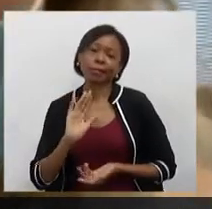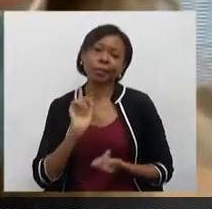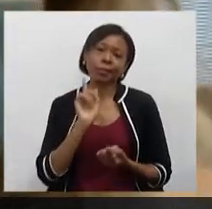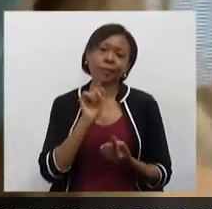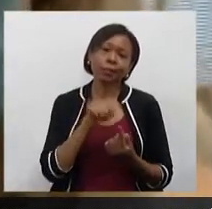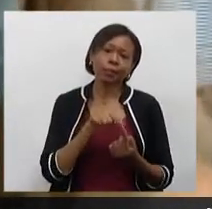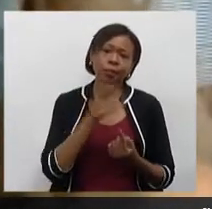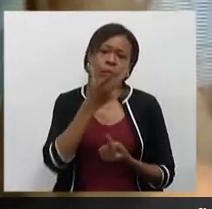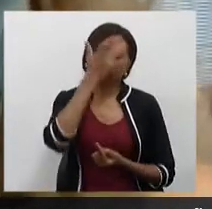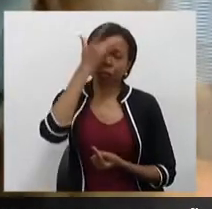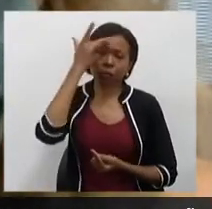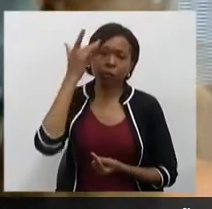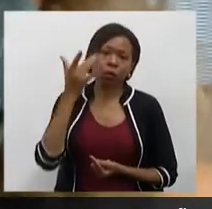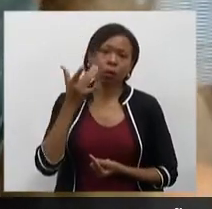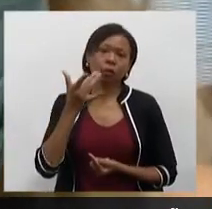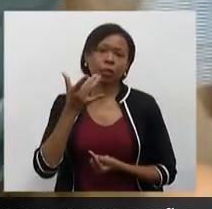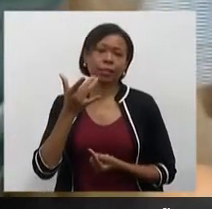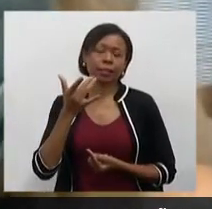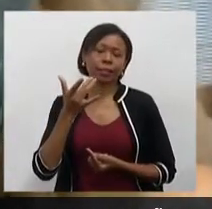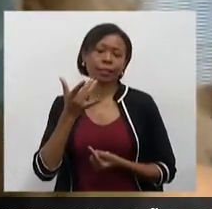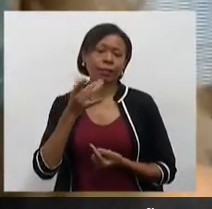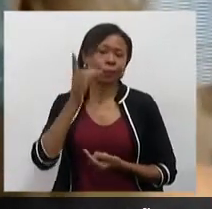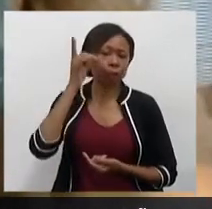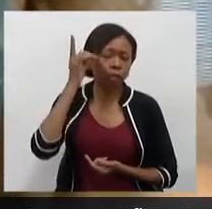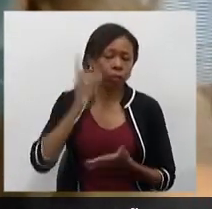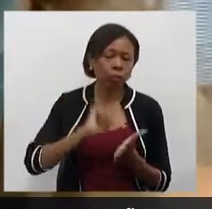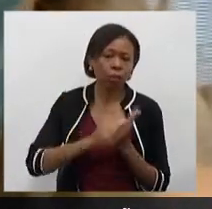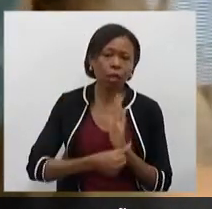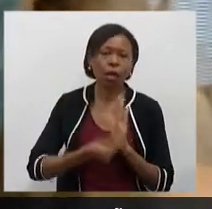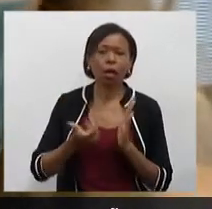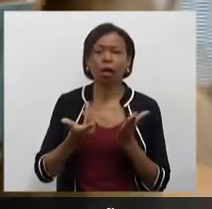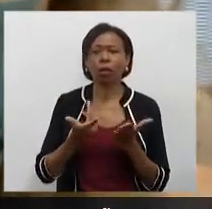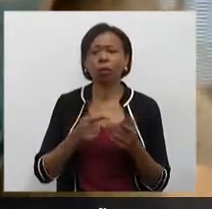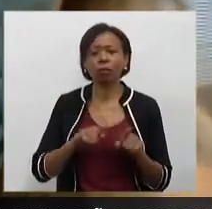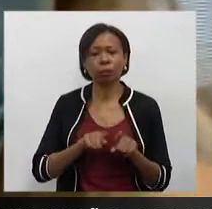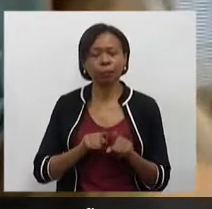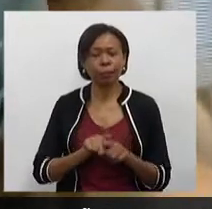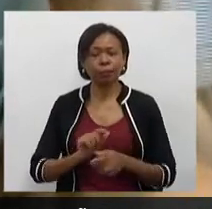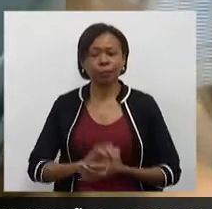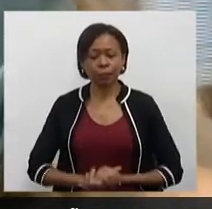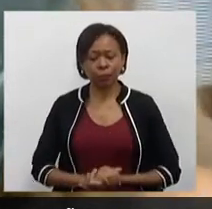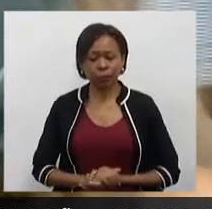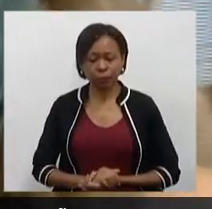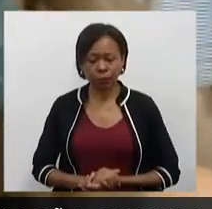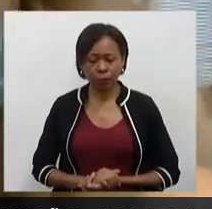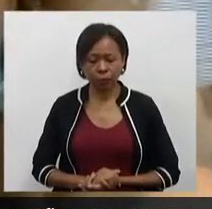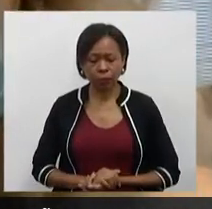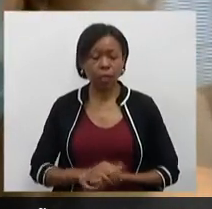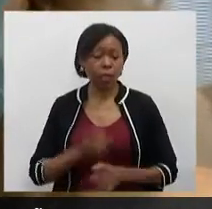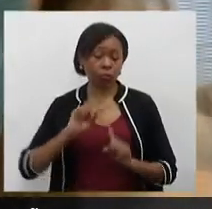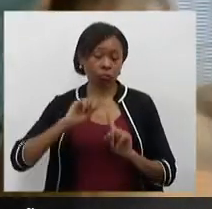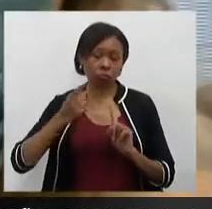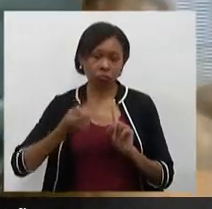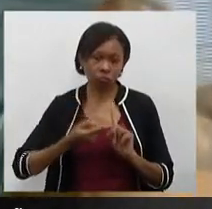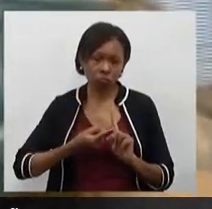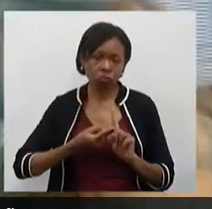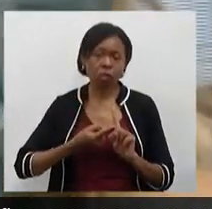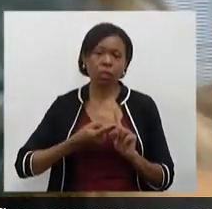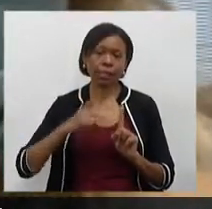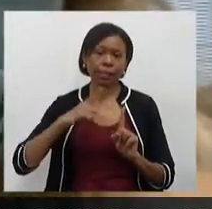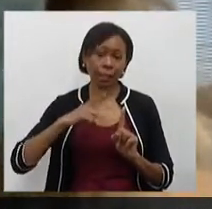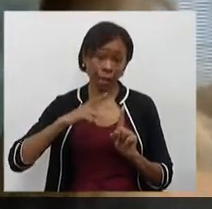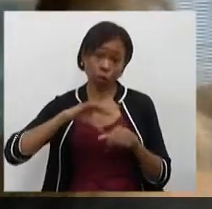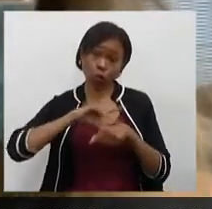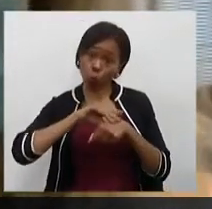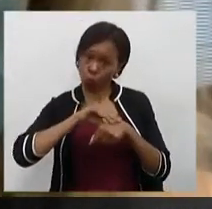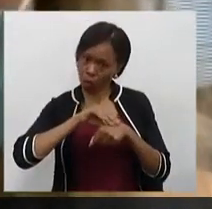Posteriormente, aí, as pessoas com doença renal crônica em terapia de substituição renal, gestantes puérperas com comorbidades